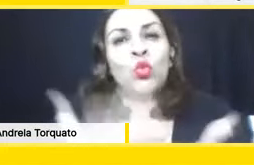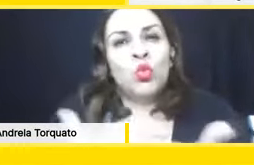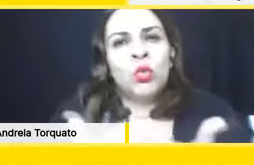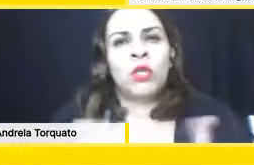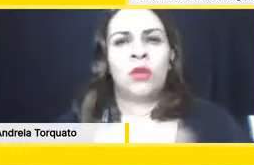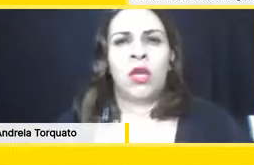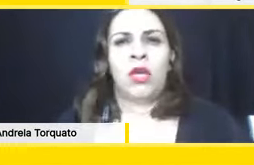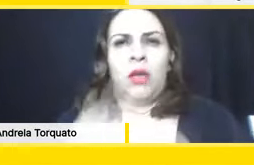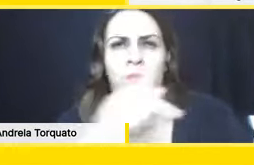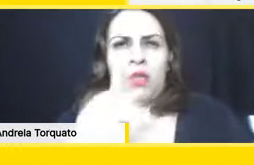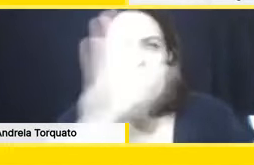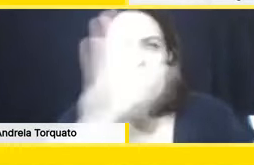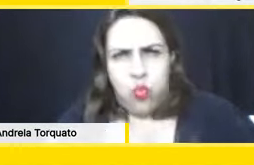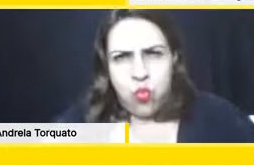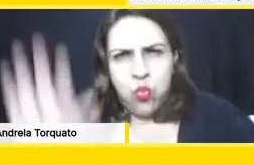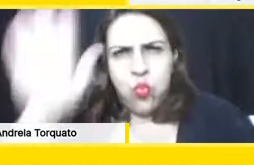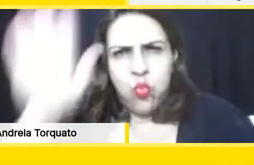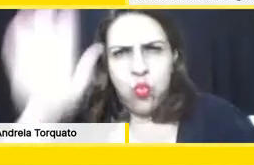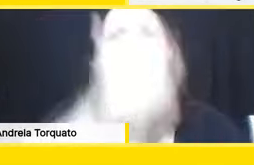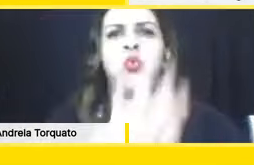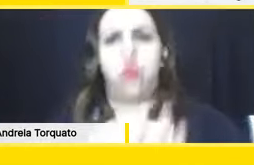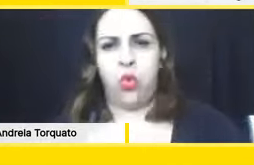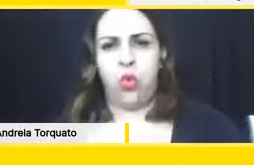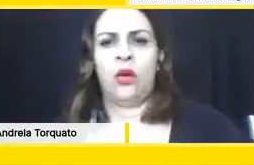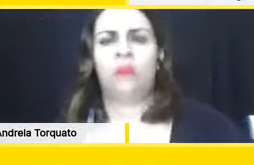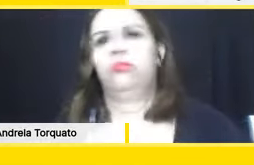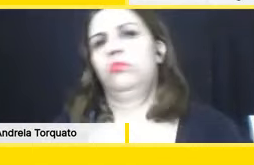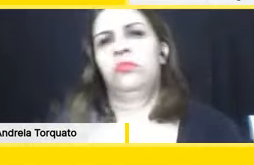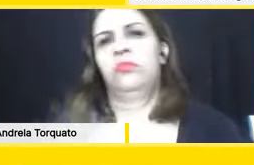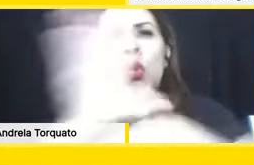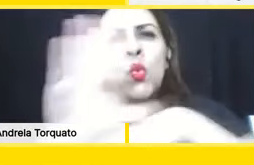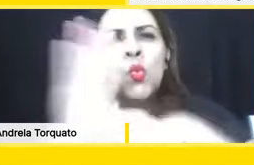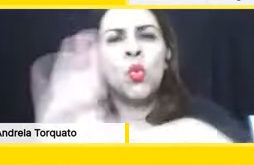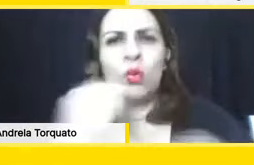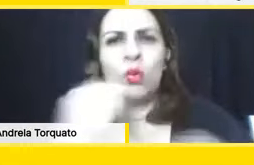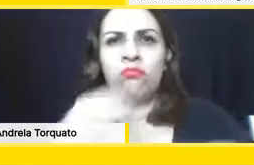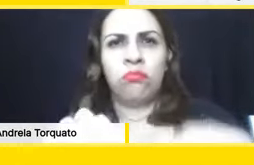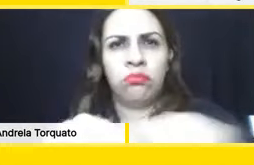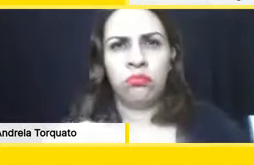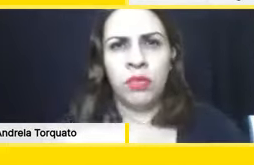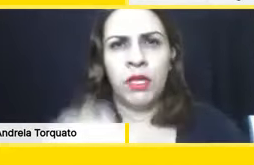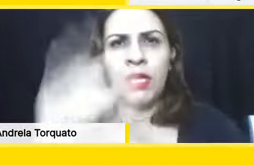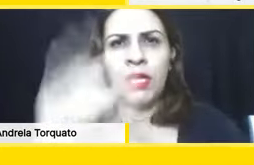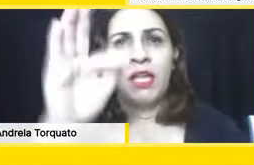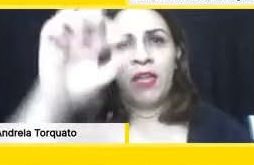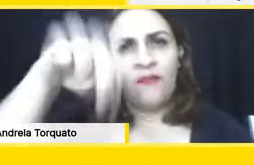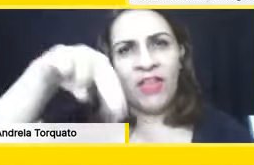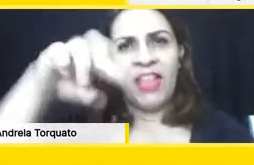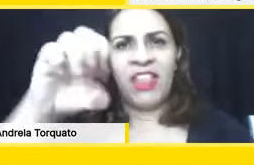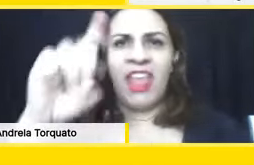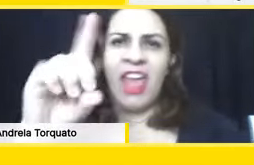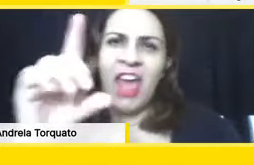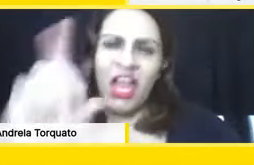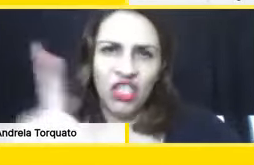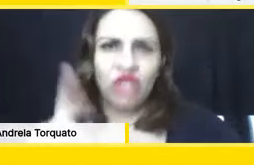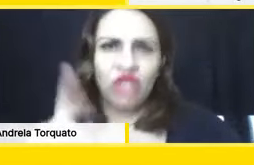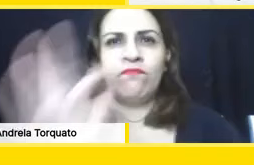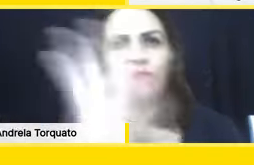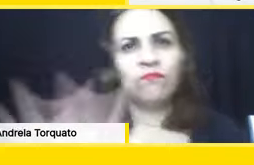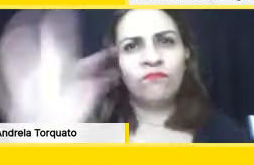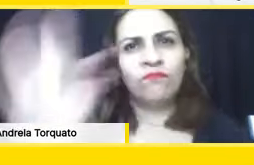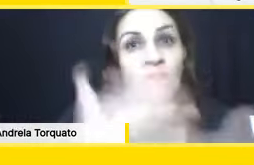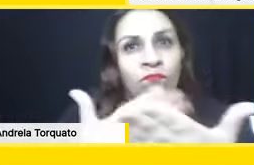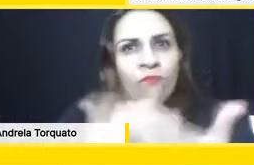nacional, da Executiva Nacional. Do curso que eu me formei, que é a FENEAD, que é a Federação Nacional dos Estudantes